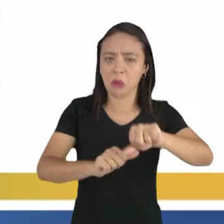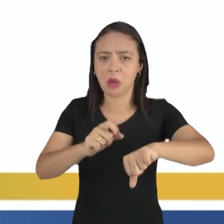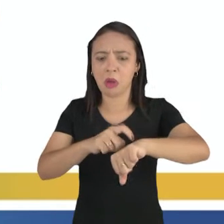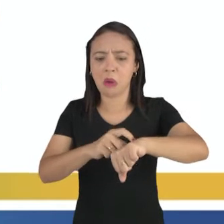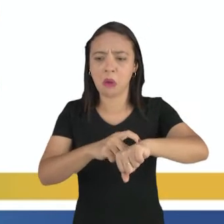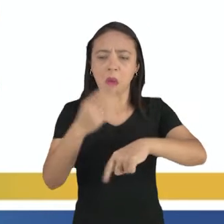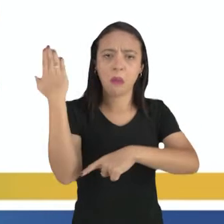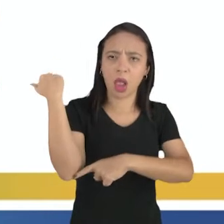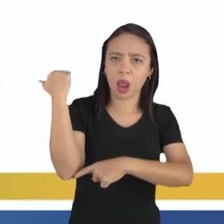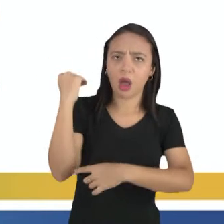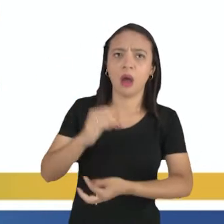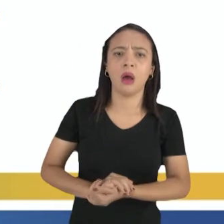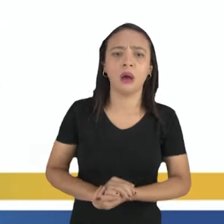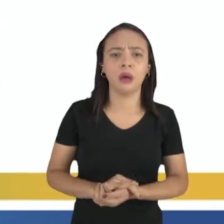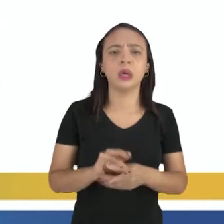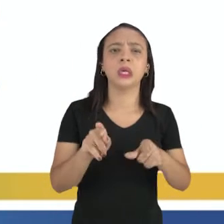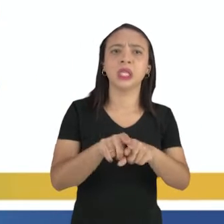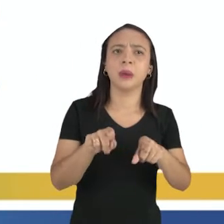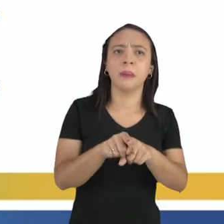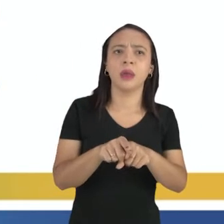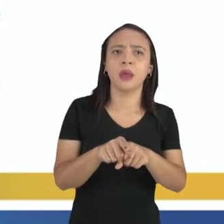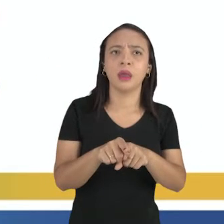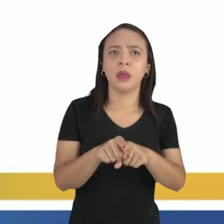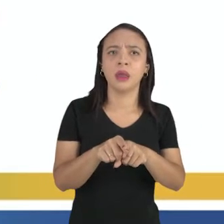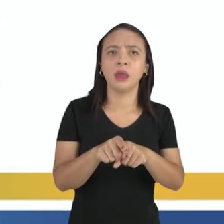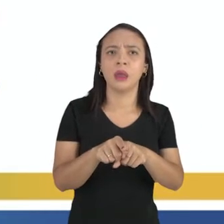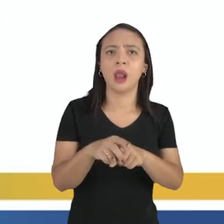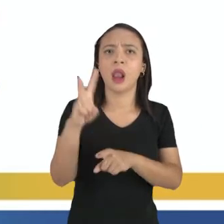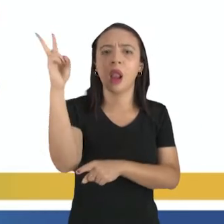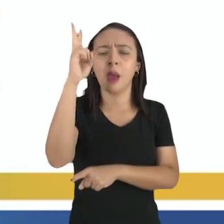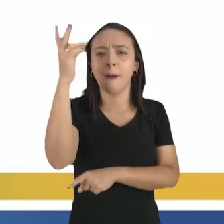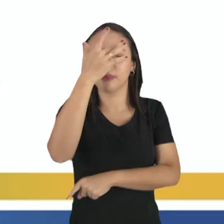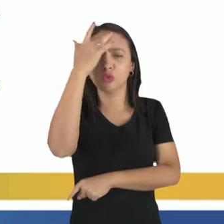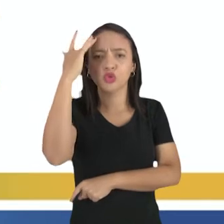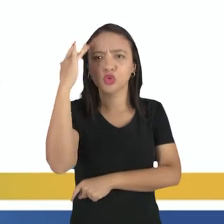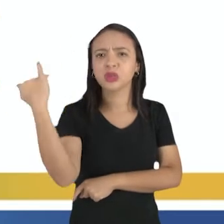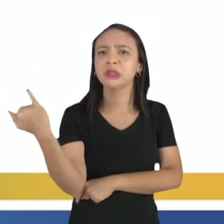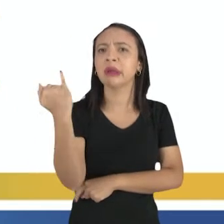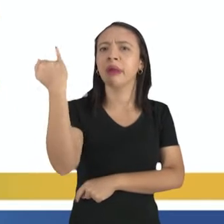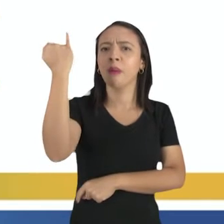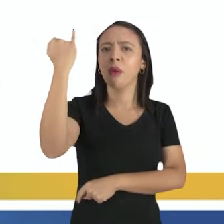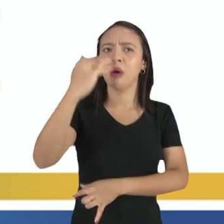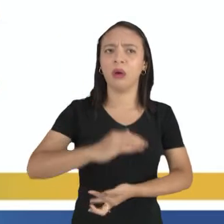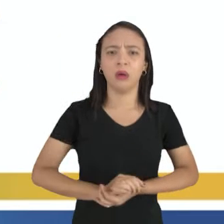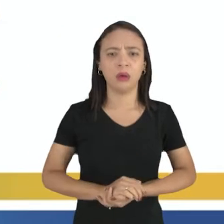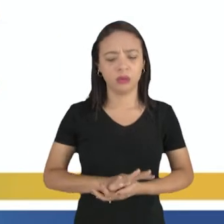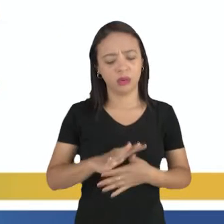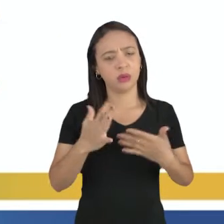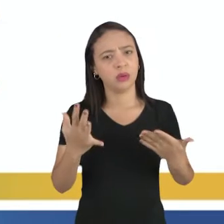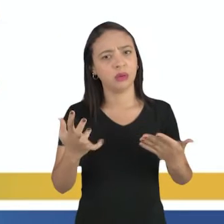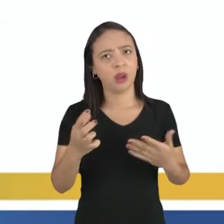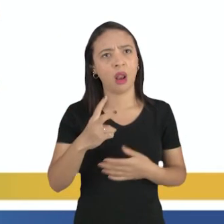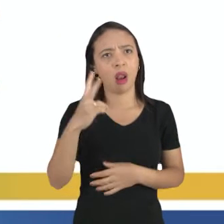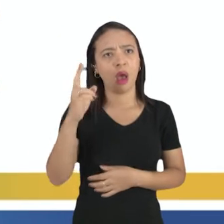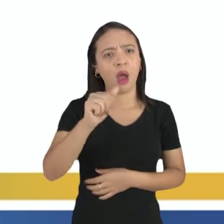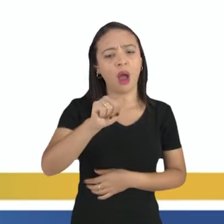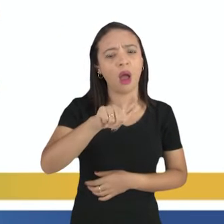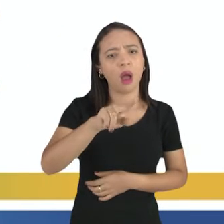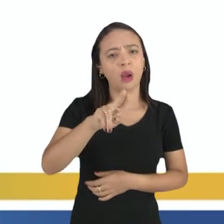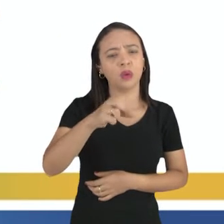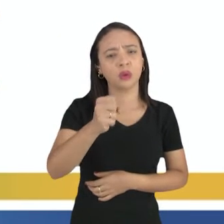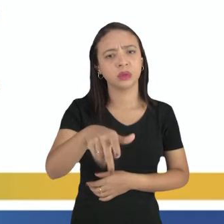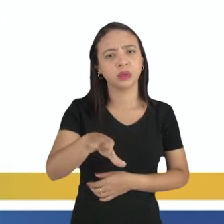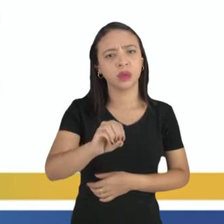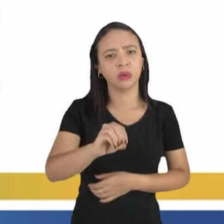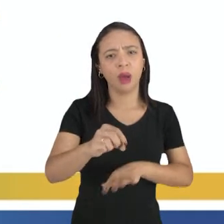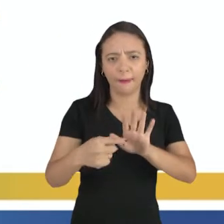do pretérito, inclusão ou alusão a pessoas marcantes. Será que fazer alusão marca